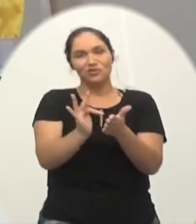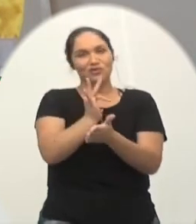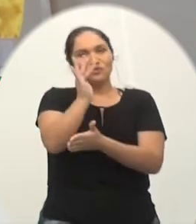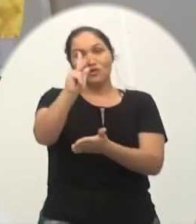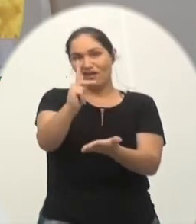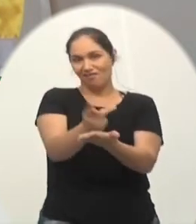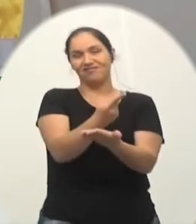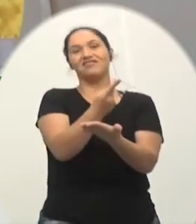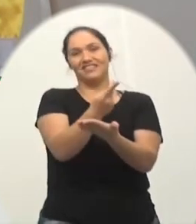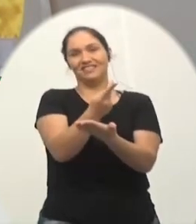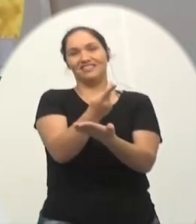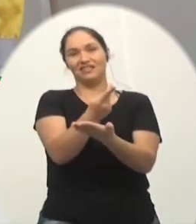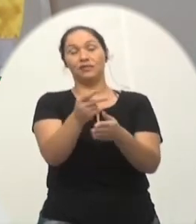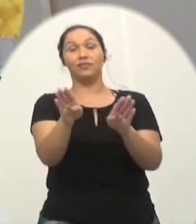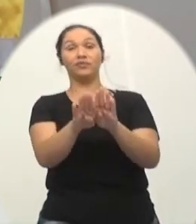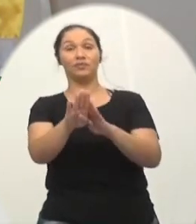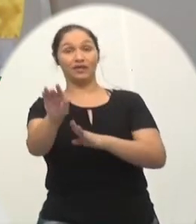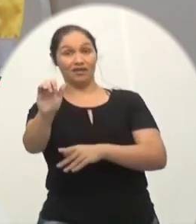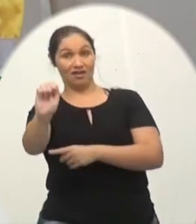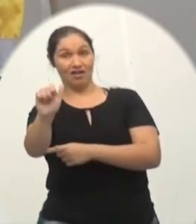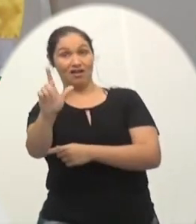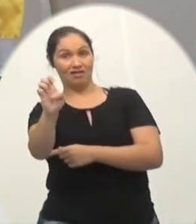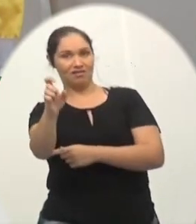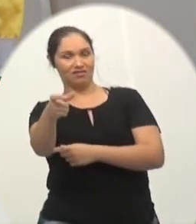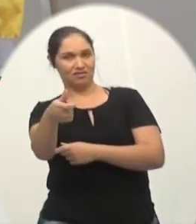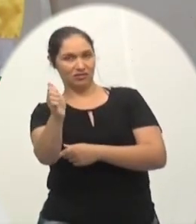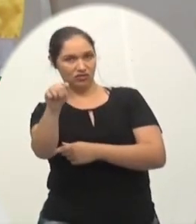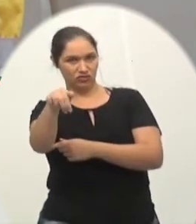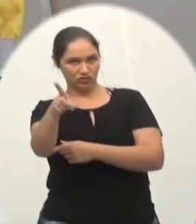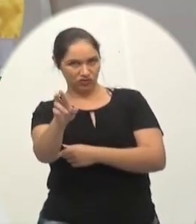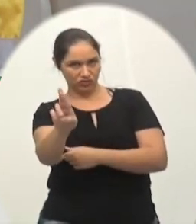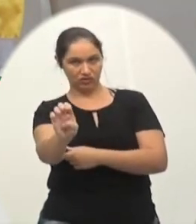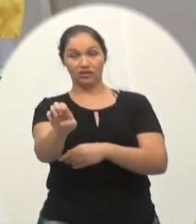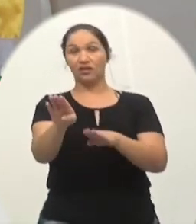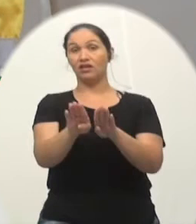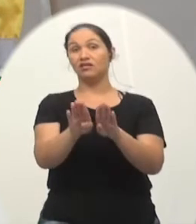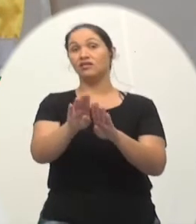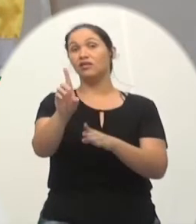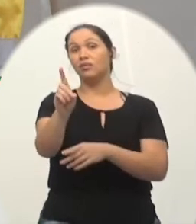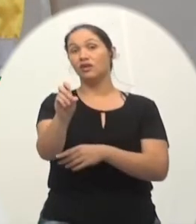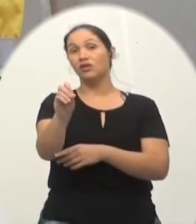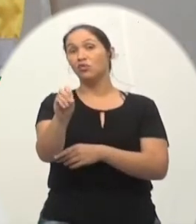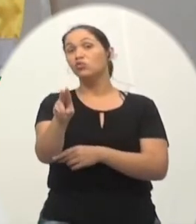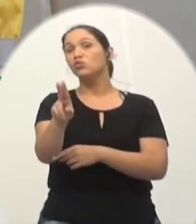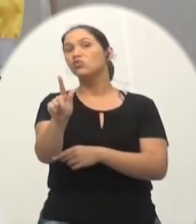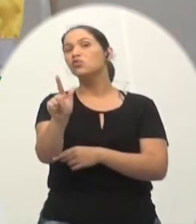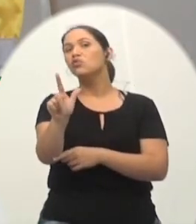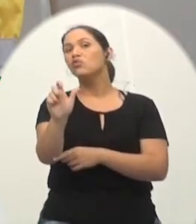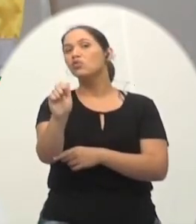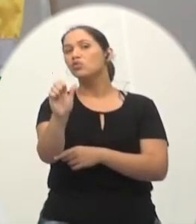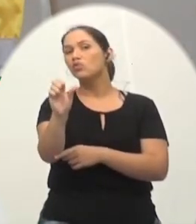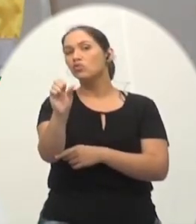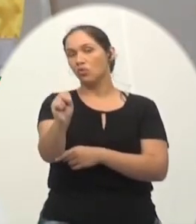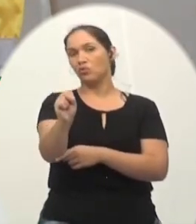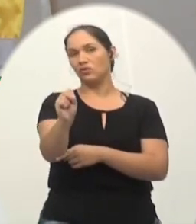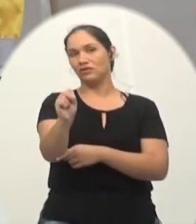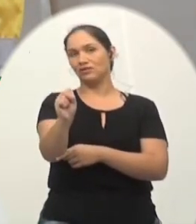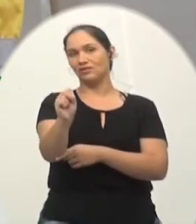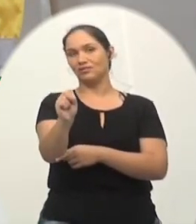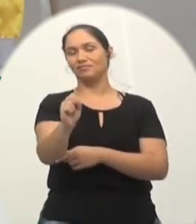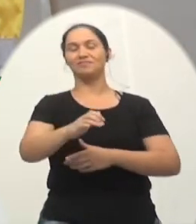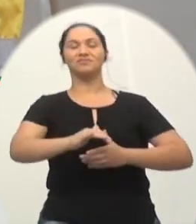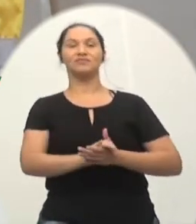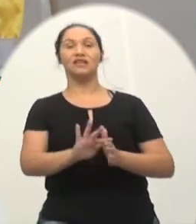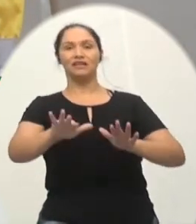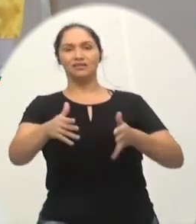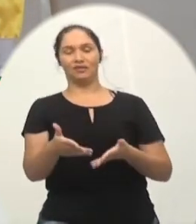Bach, também, né, acabei de falar aqui, e o Douglas Lefa, tesoureiro do DSE. Bom, primeiramente, eu gostaria de agradecer